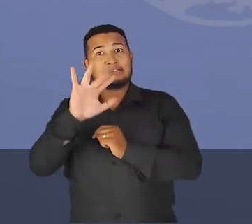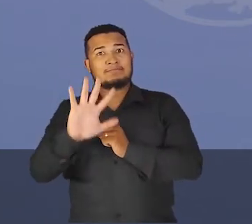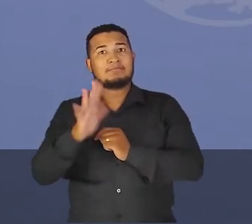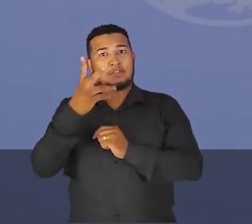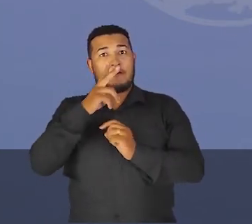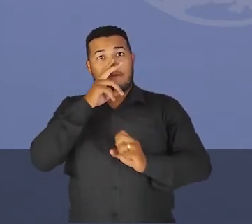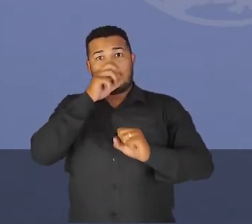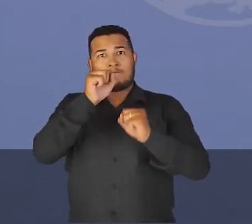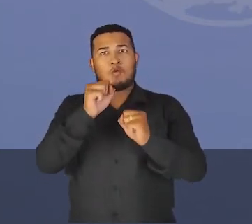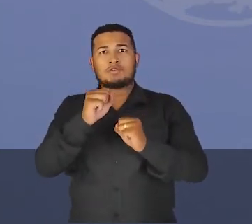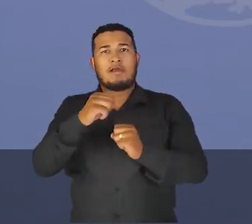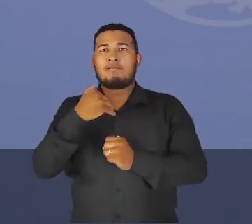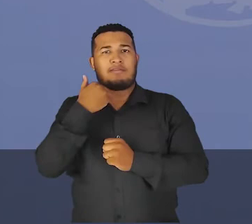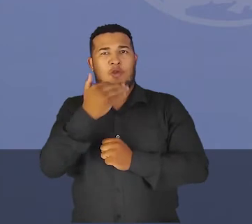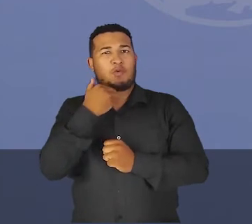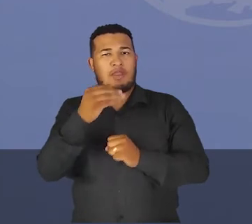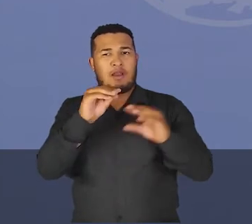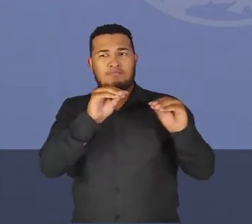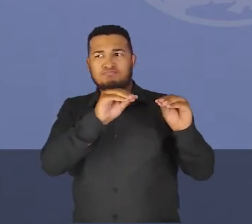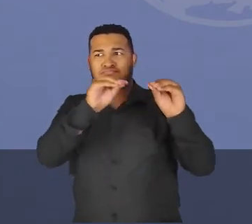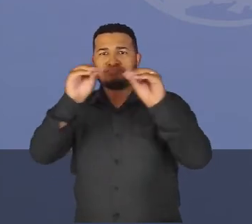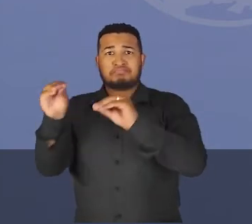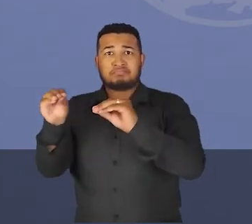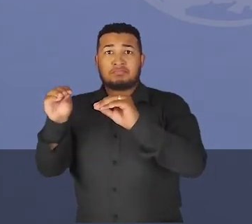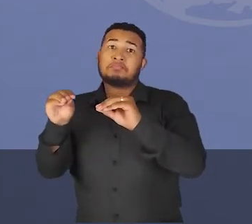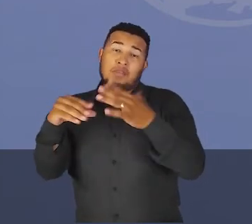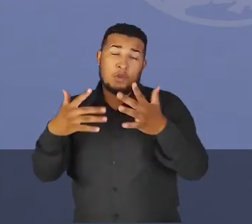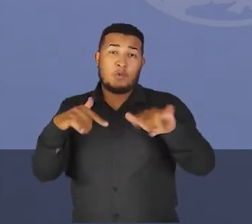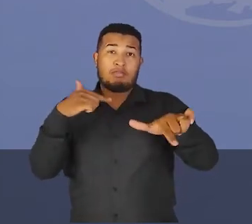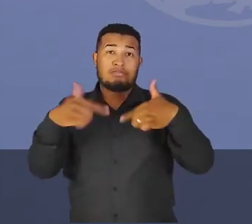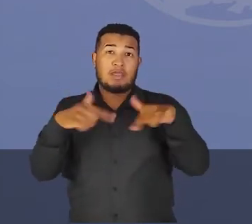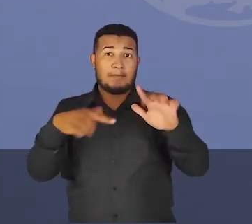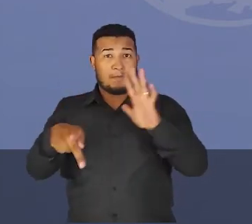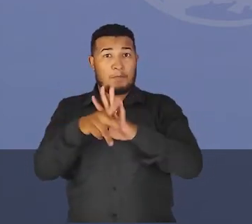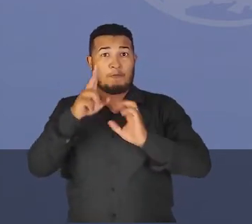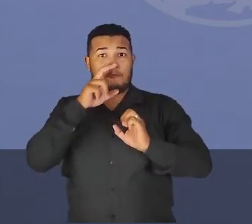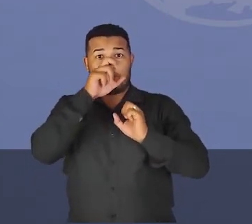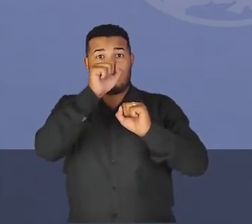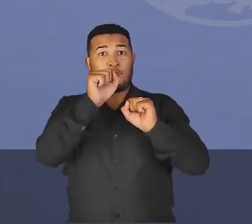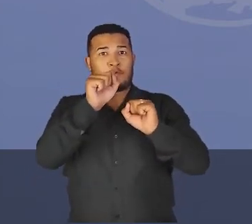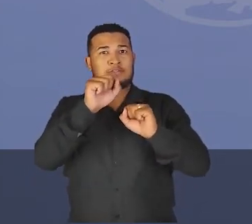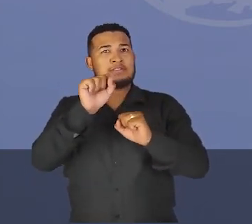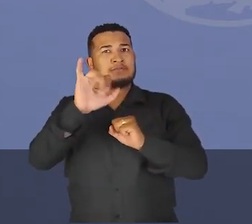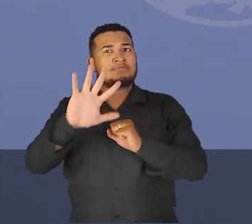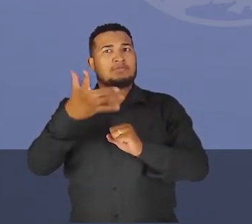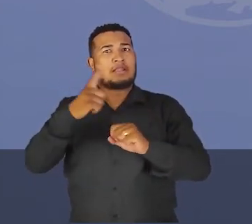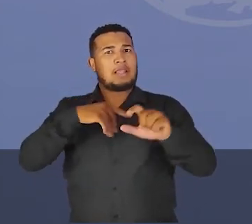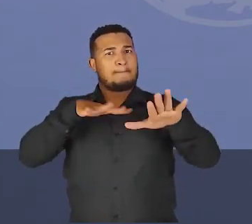força não vai produzir um deslocamento, então o trabalho desta força, quando o objeto se desloca